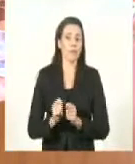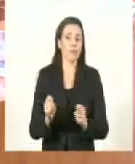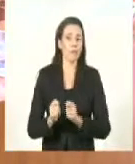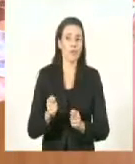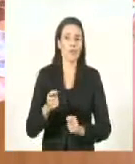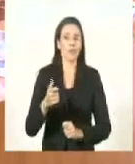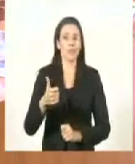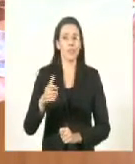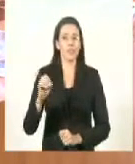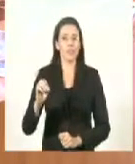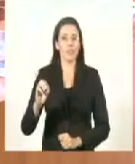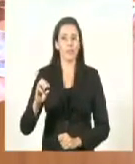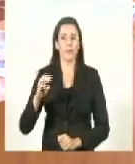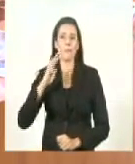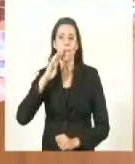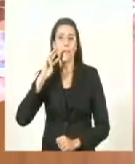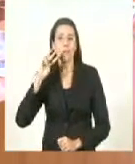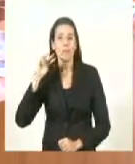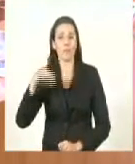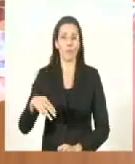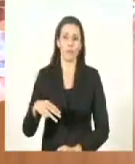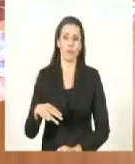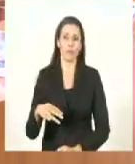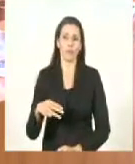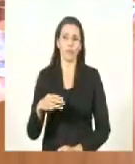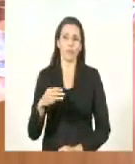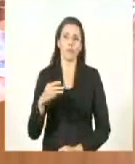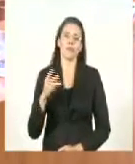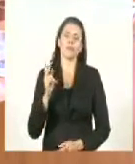10.318.000 por ano.